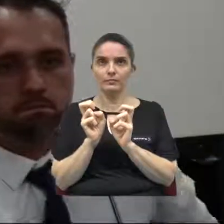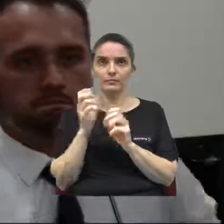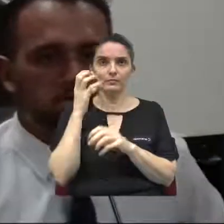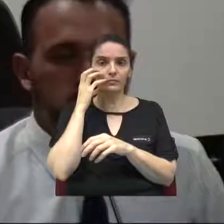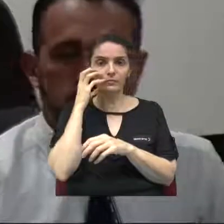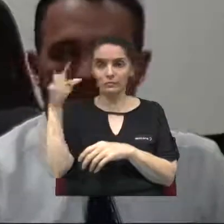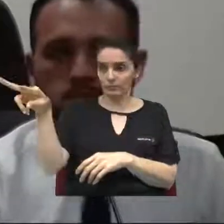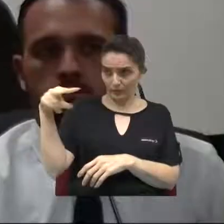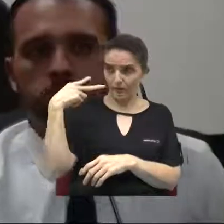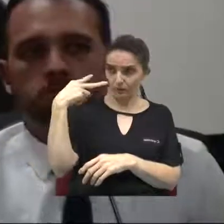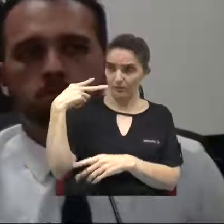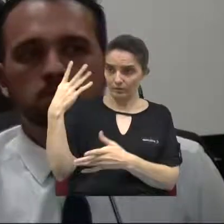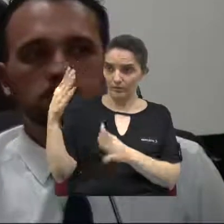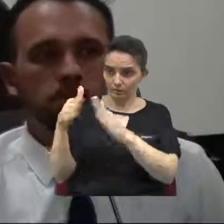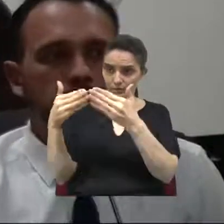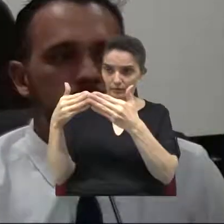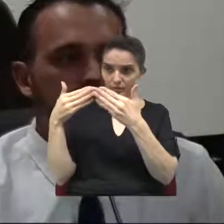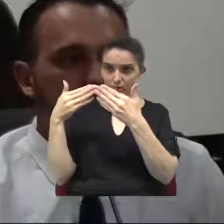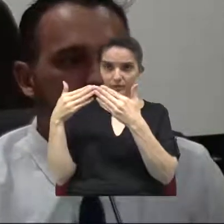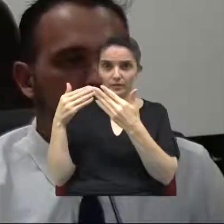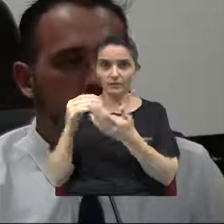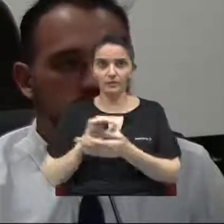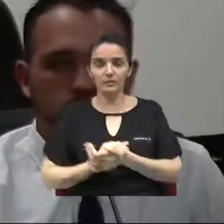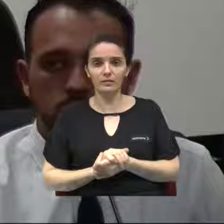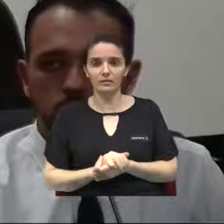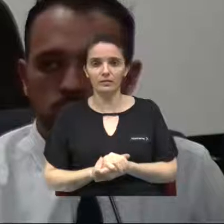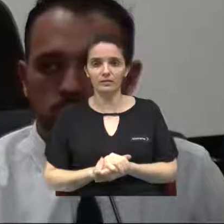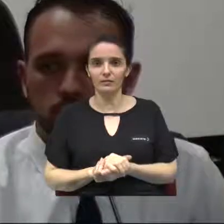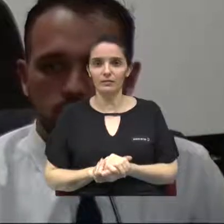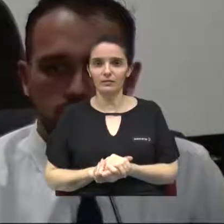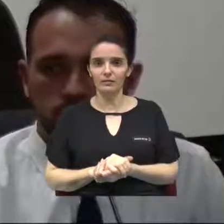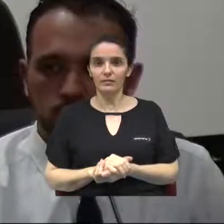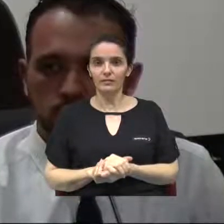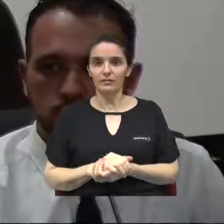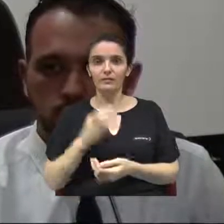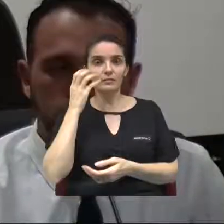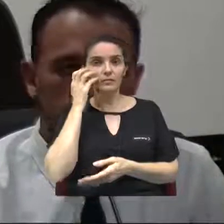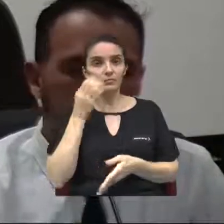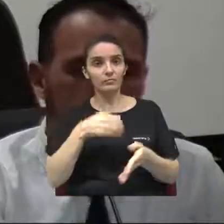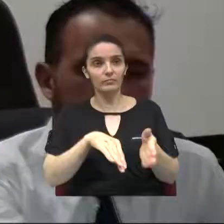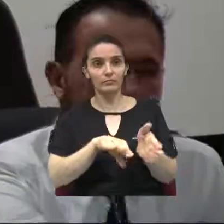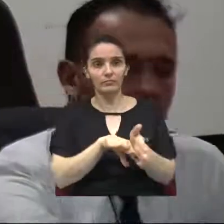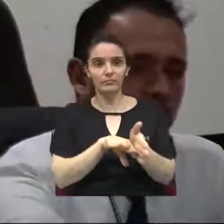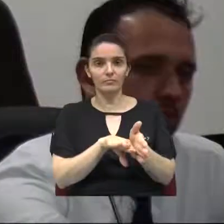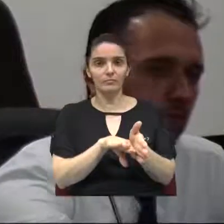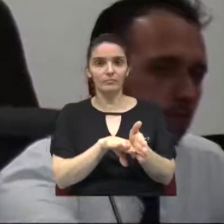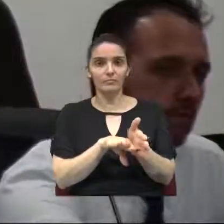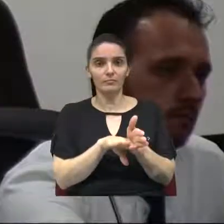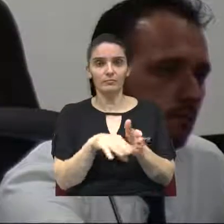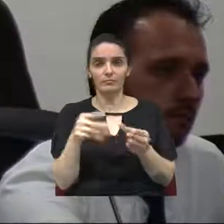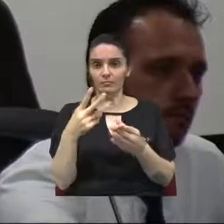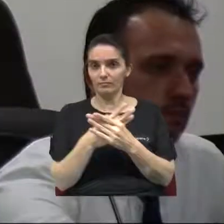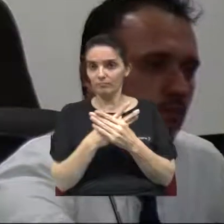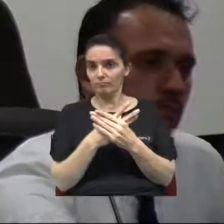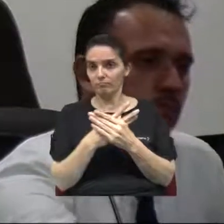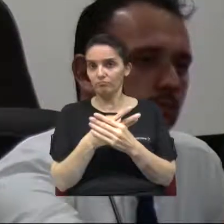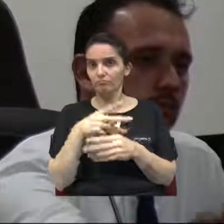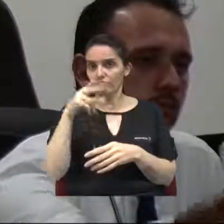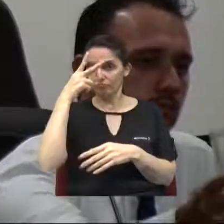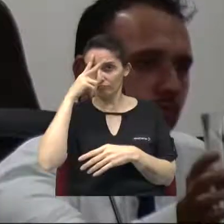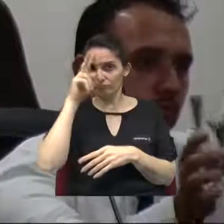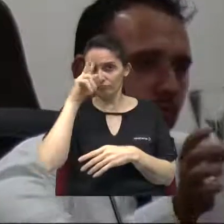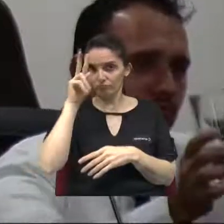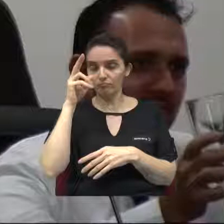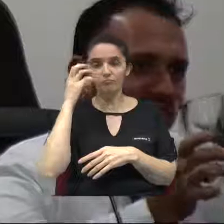olhe para mim, o nobre vereador, quando entrou nesta casa, Eu lembro muito bem, nobre vereador,